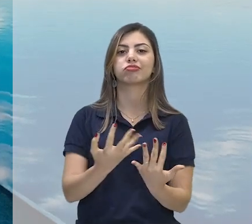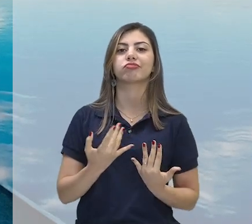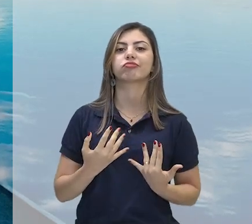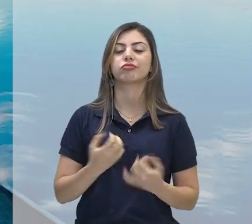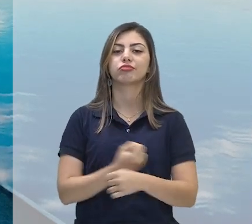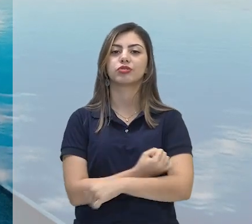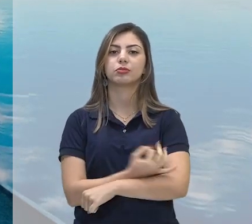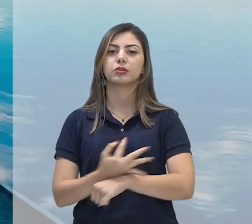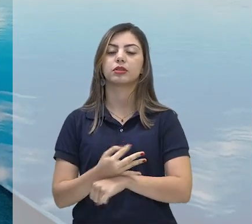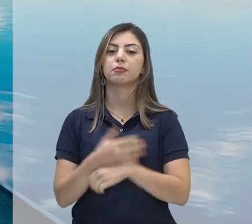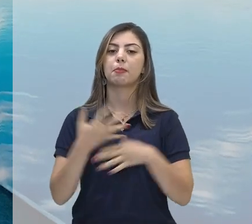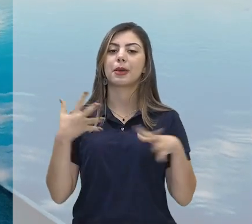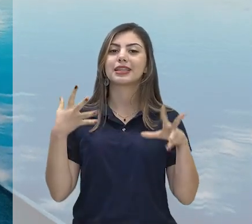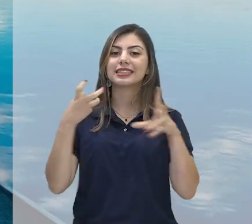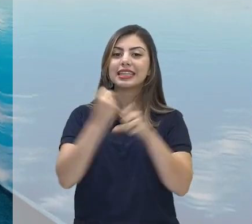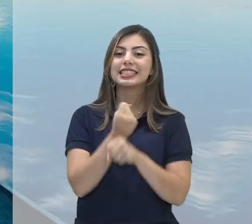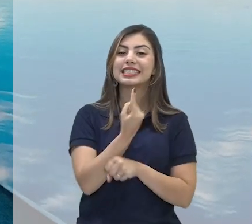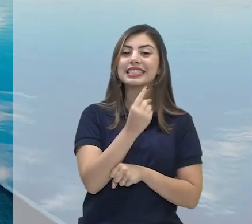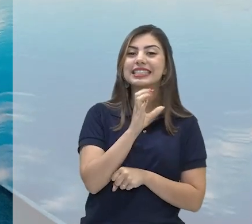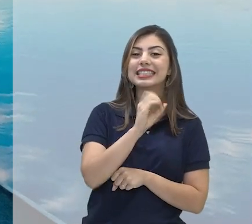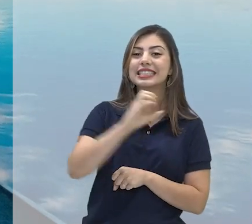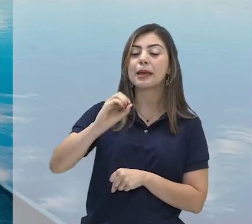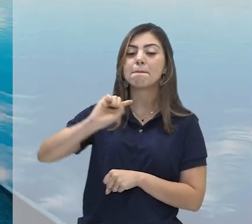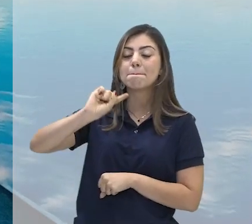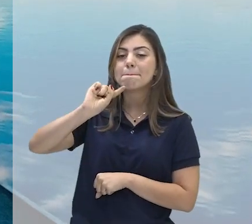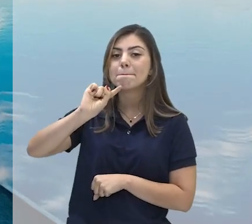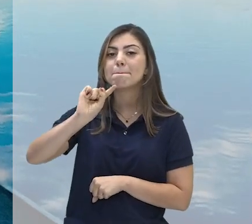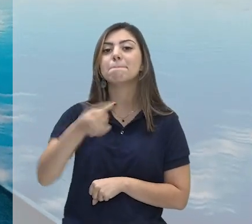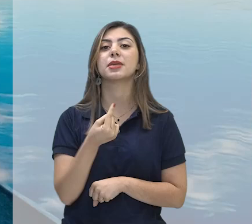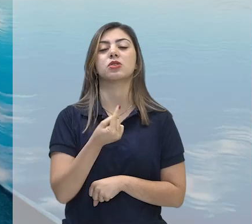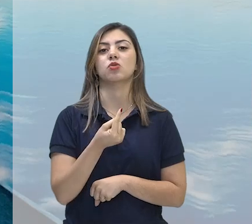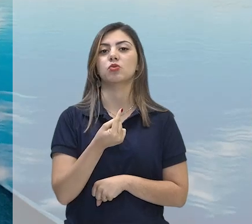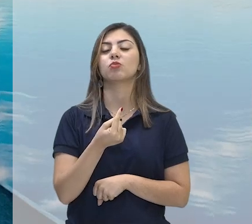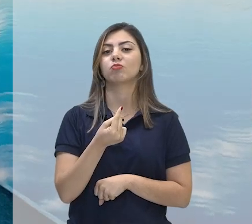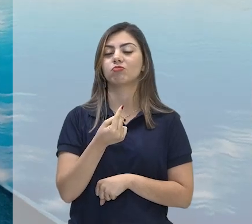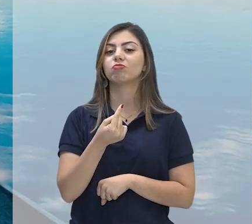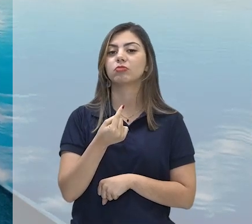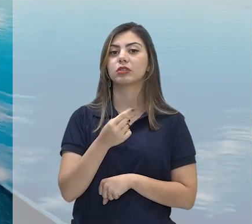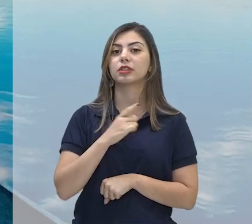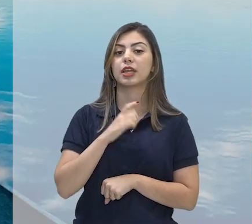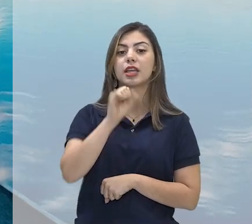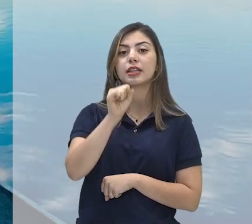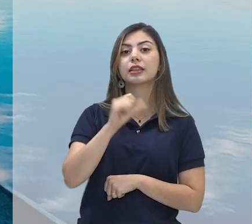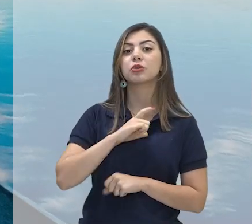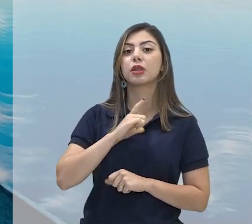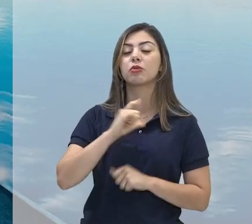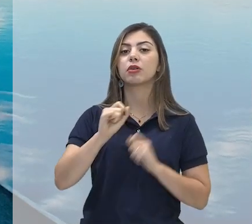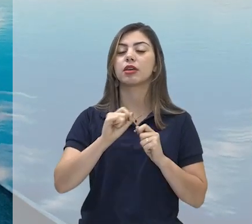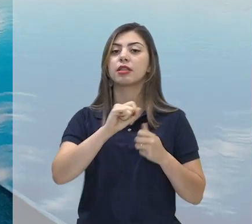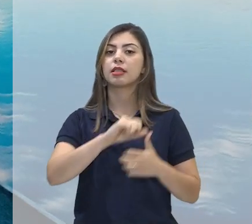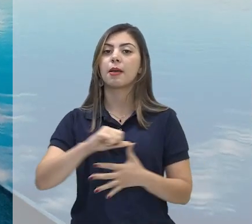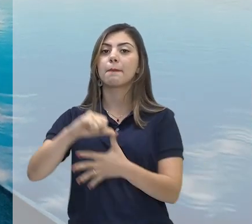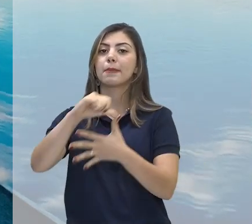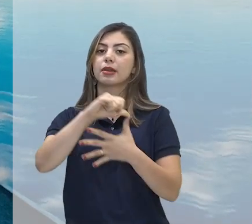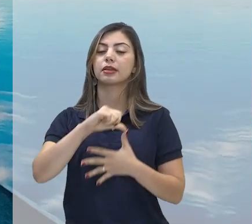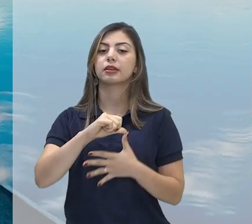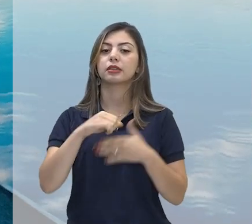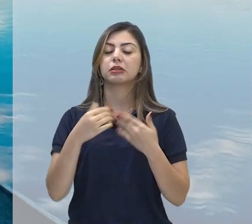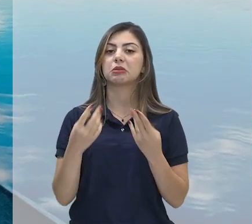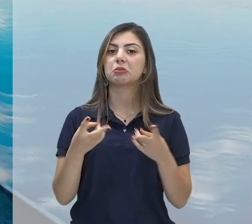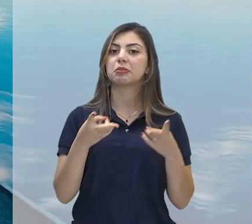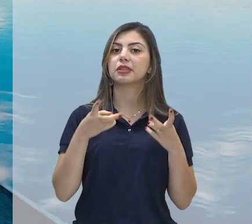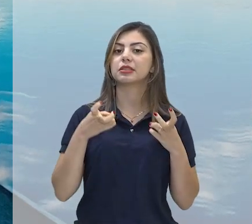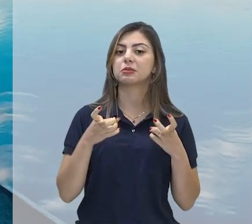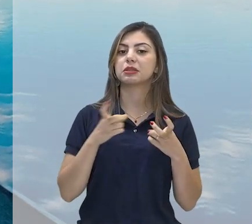todo 100.000 de espécies em toda a América do Sul. Então, olha só, a gente encontra bastante